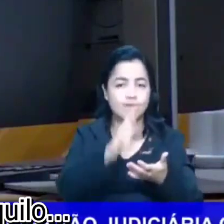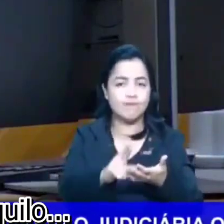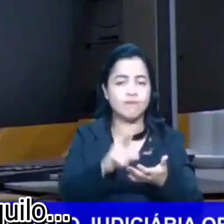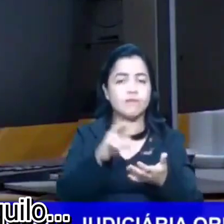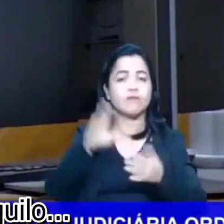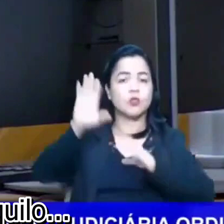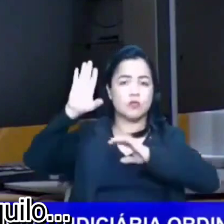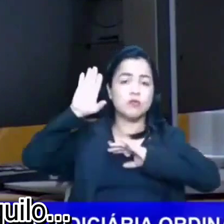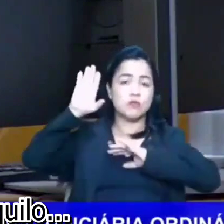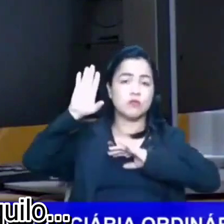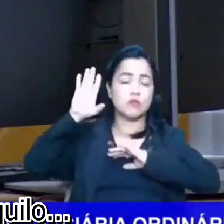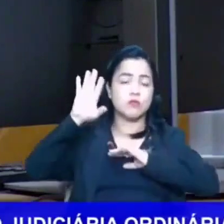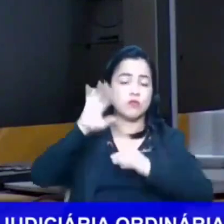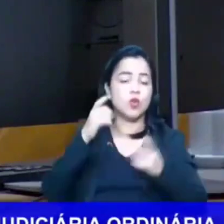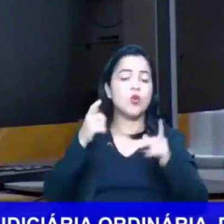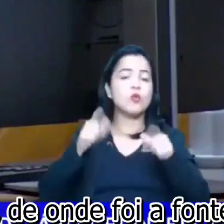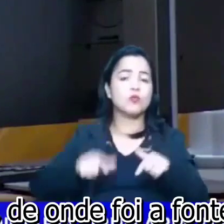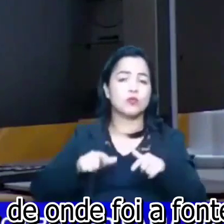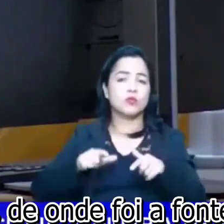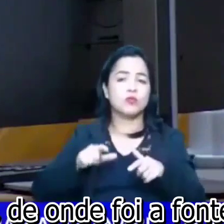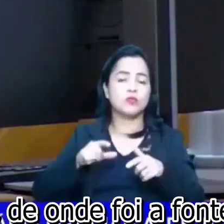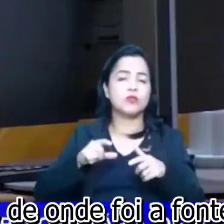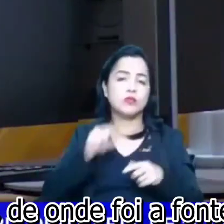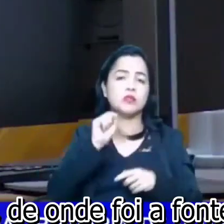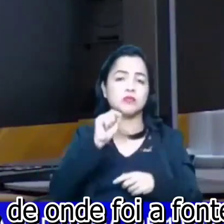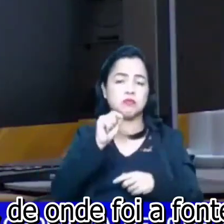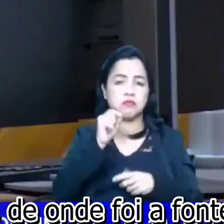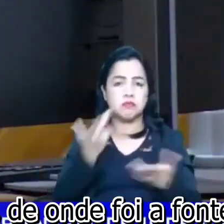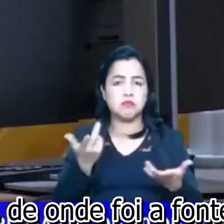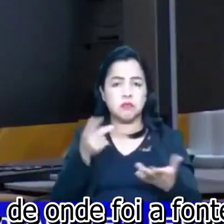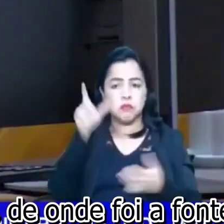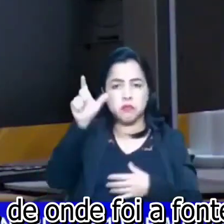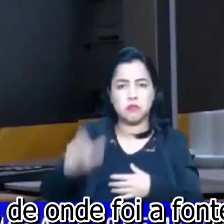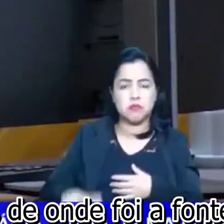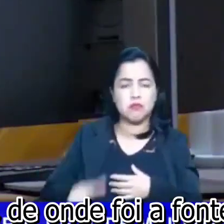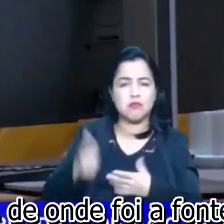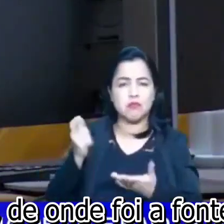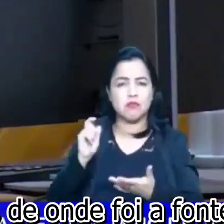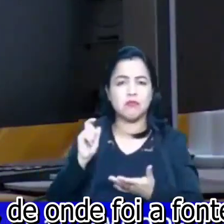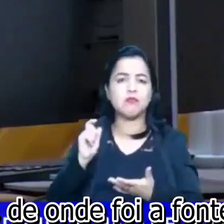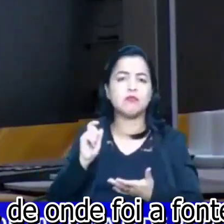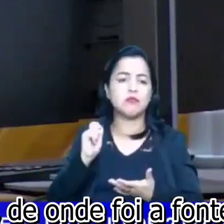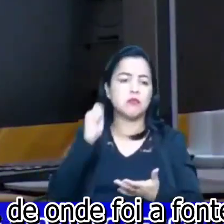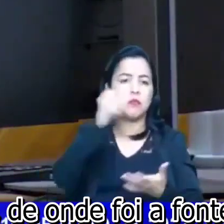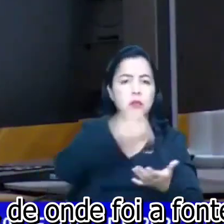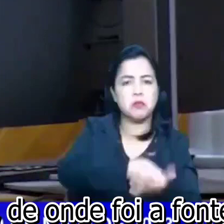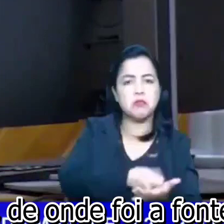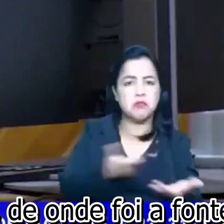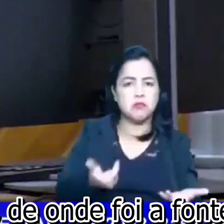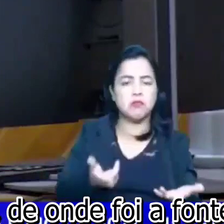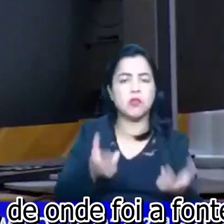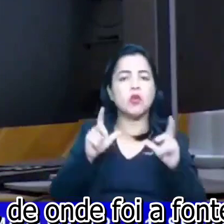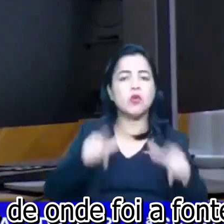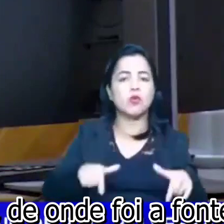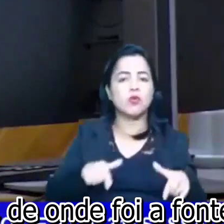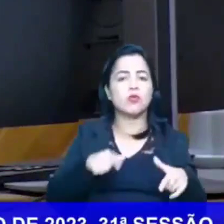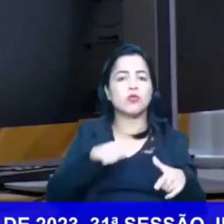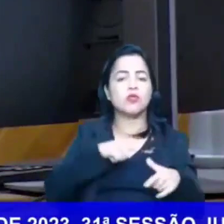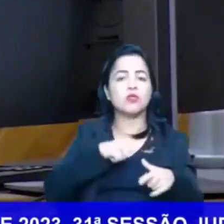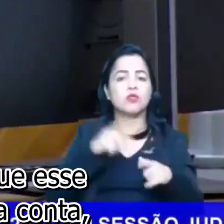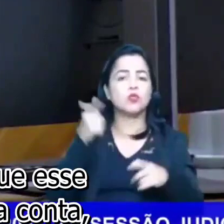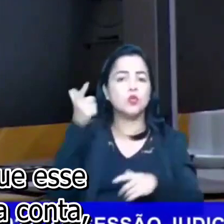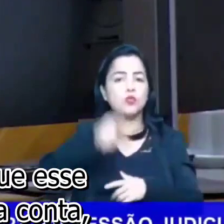candidato diga de onde quem foi, afinal, a pessoa que arcou com aquela despesa, de onde foi a